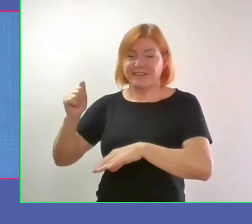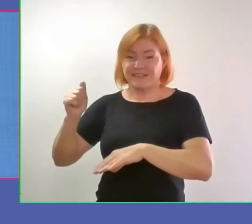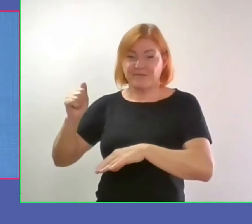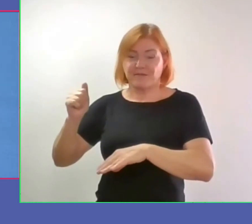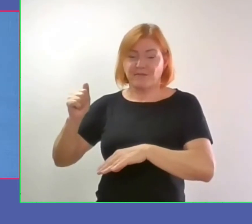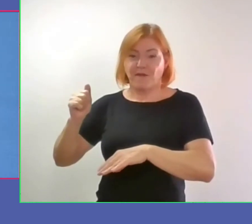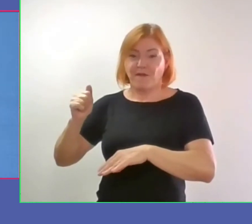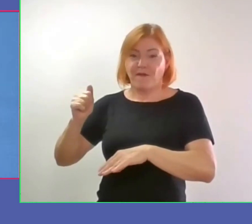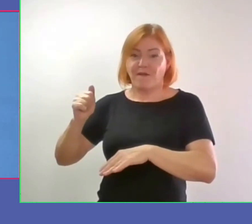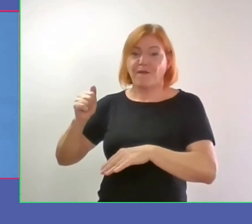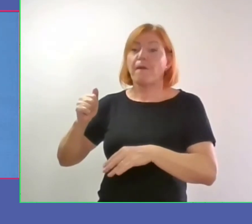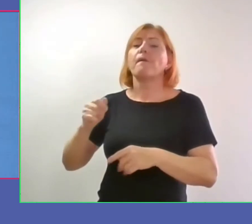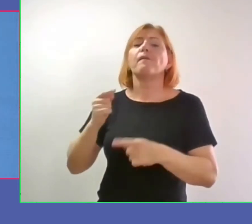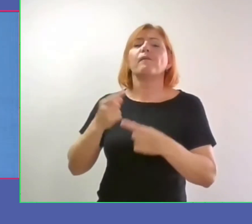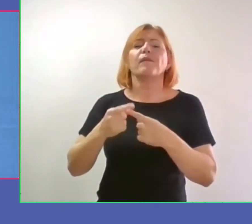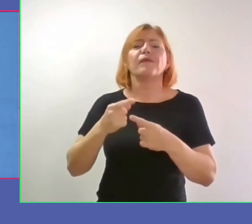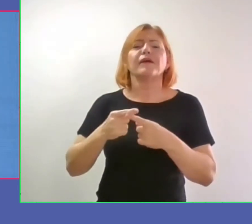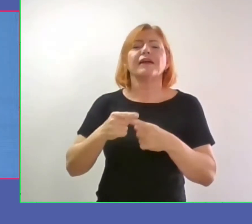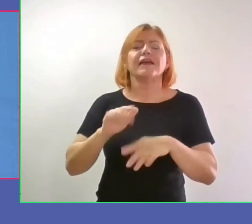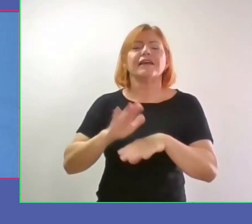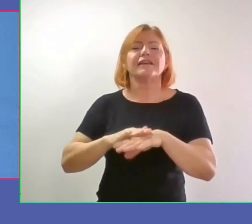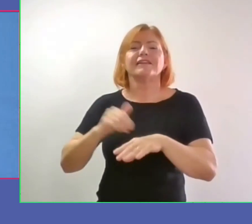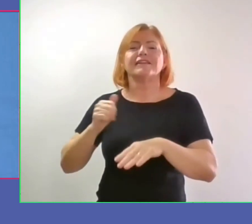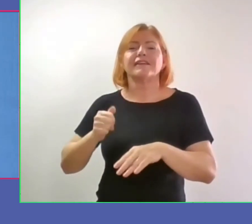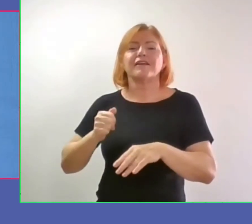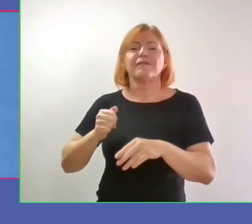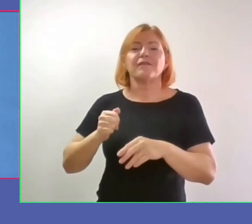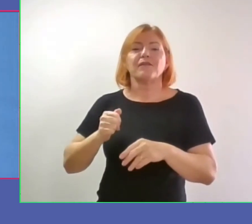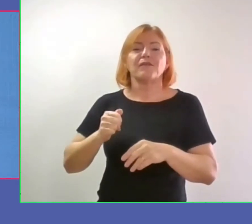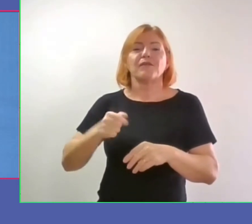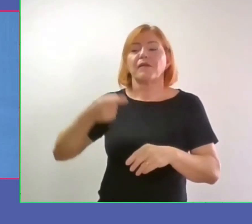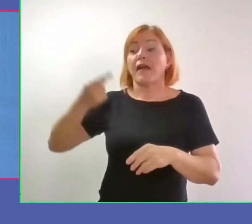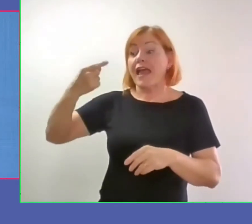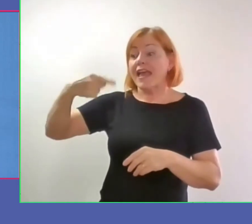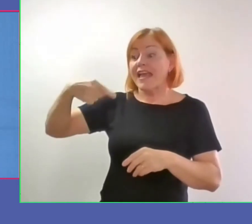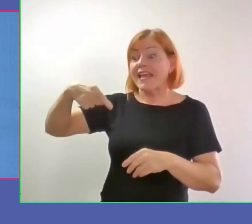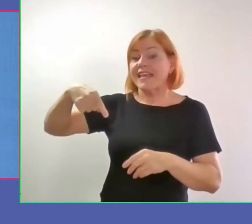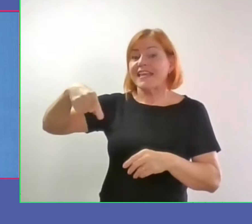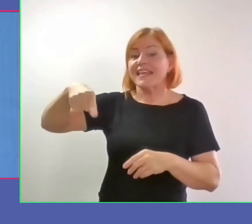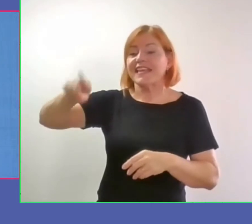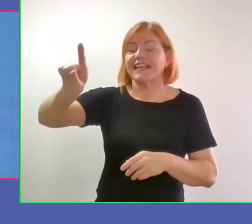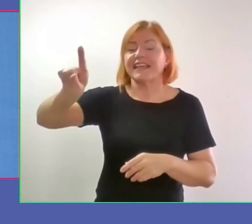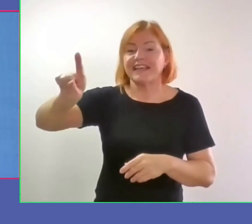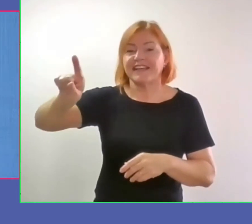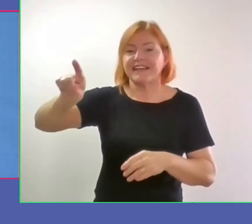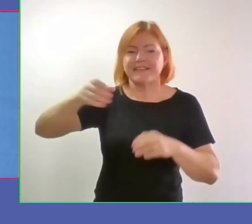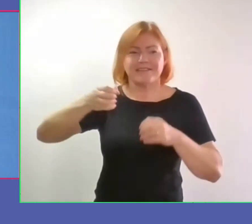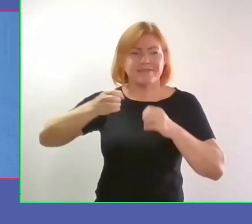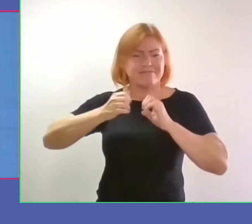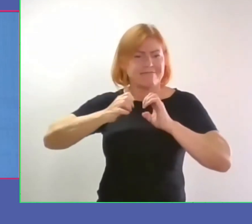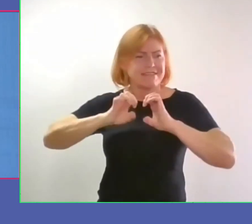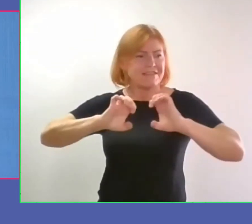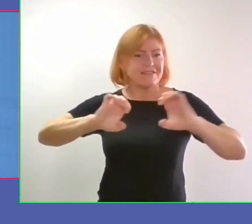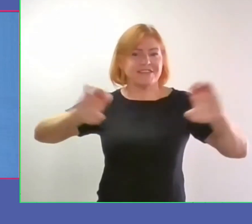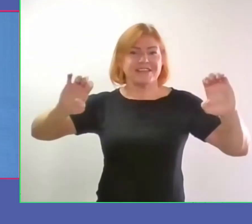para ampliar esse trabalho da pregação do evangelho do reino. E no capítulo